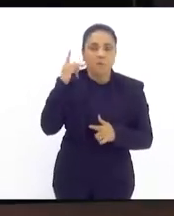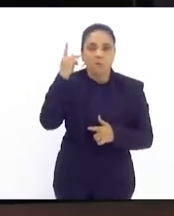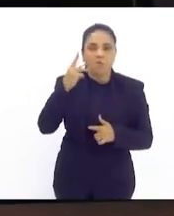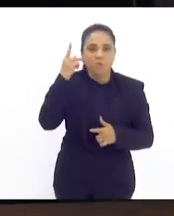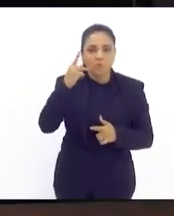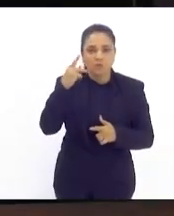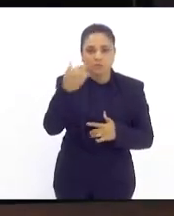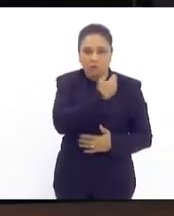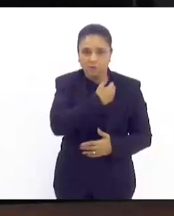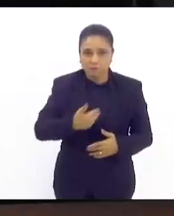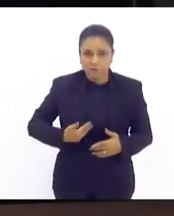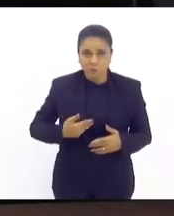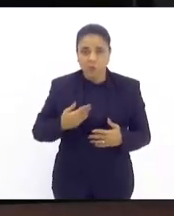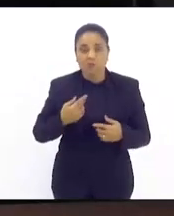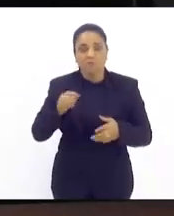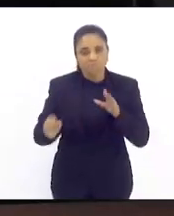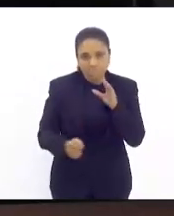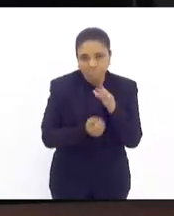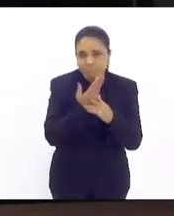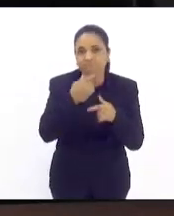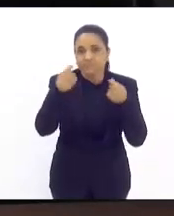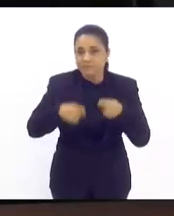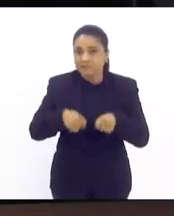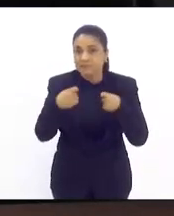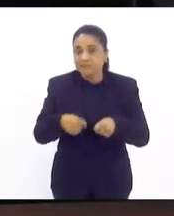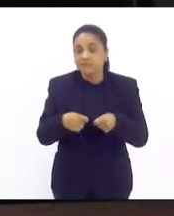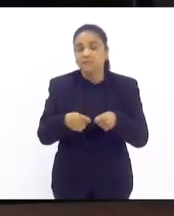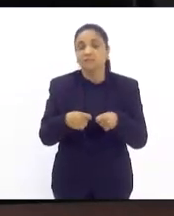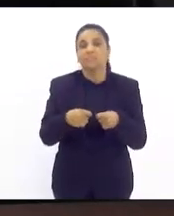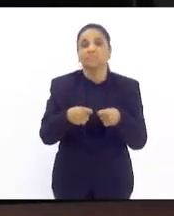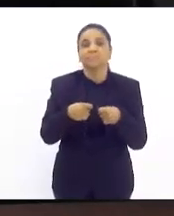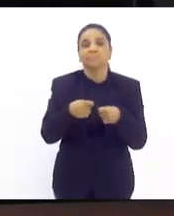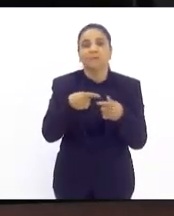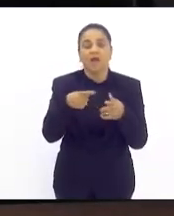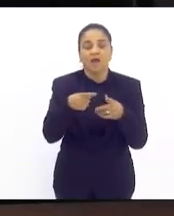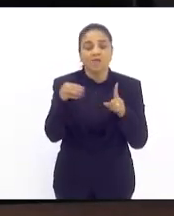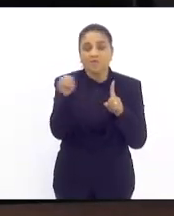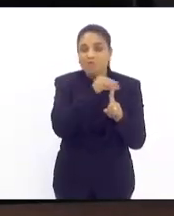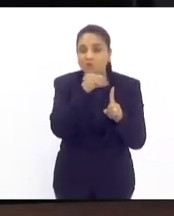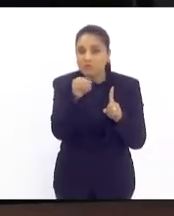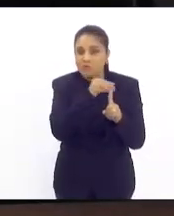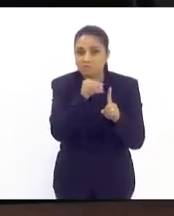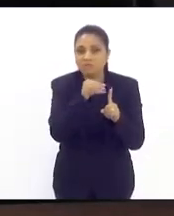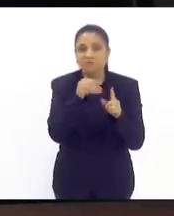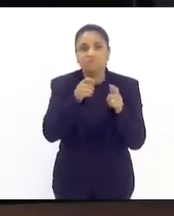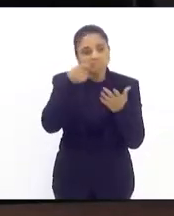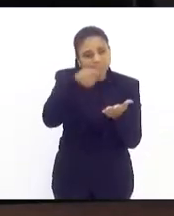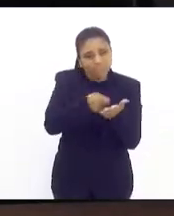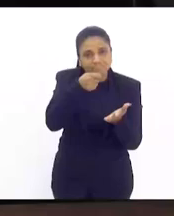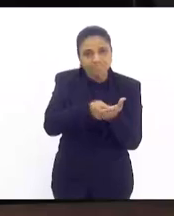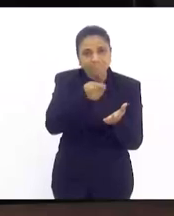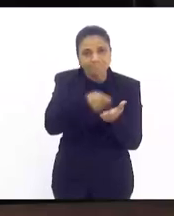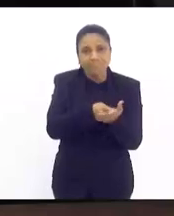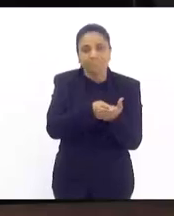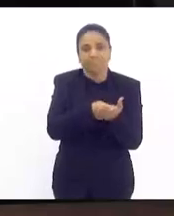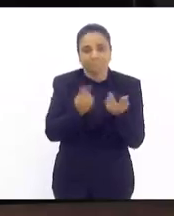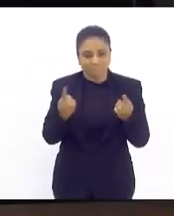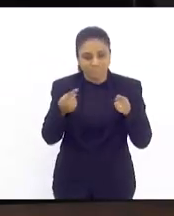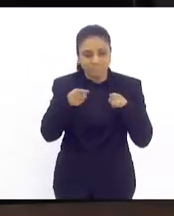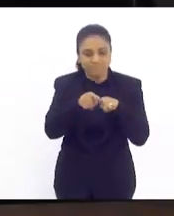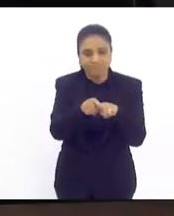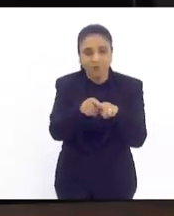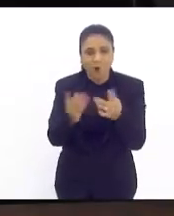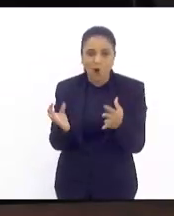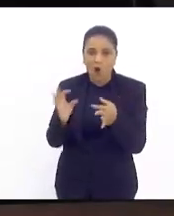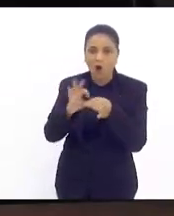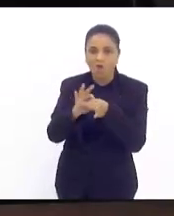é outro ponto que a gente precisa ressaltar é são matérias a vulnerabilidade elas exige intersetoridade não dá para